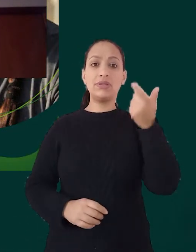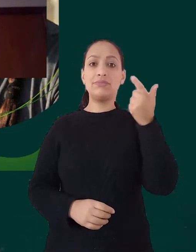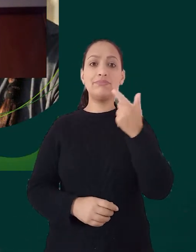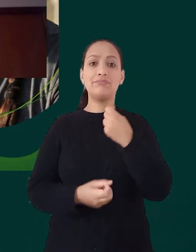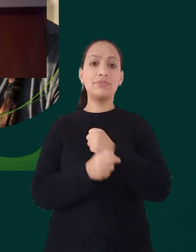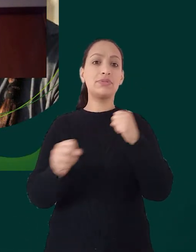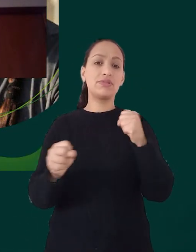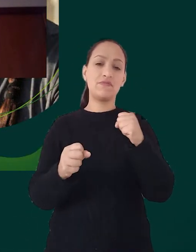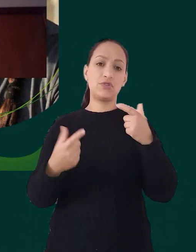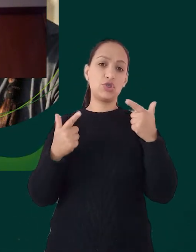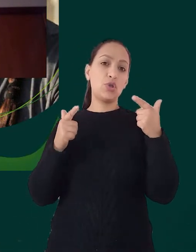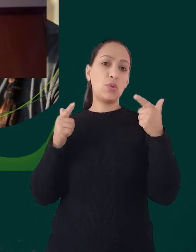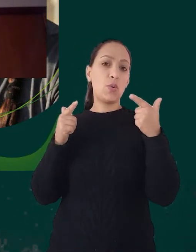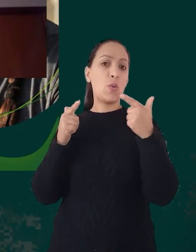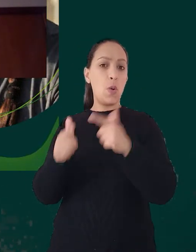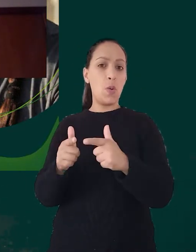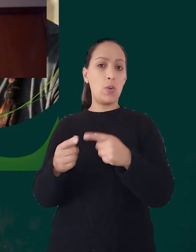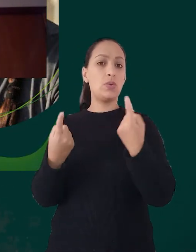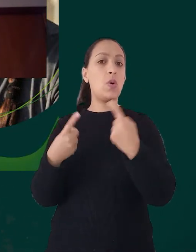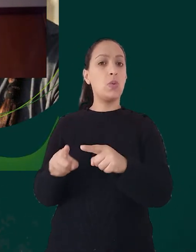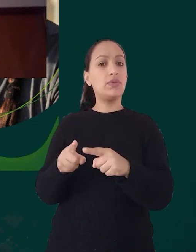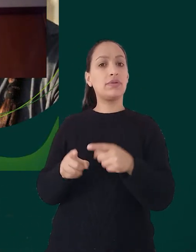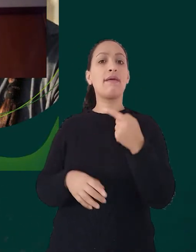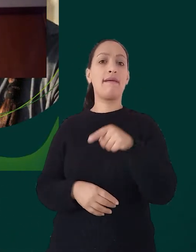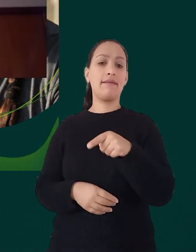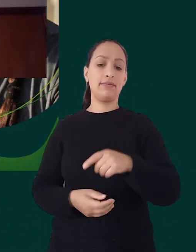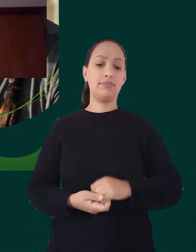ele. Mas muito boa a tua pergunta.